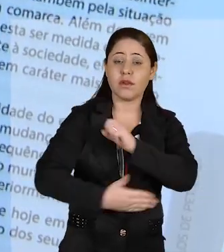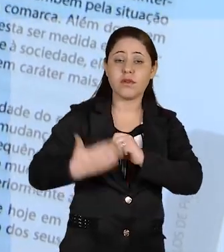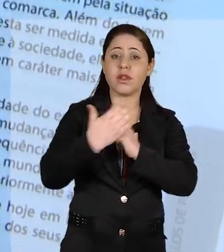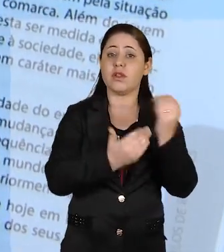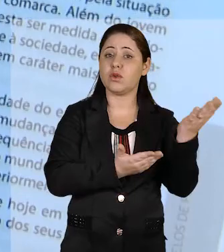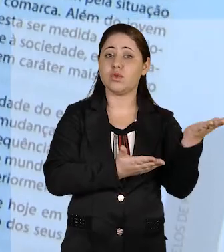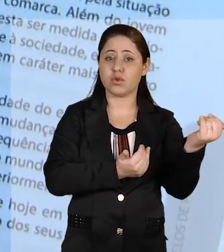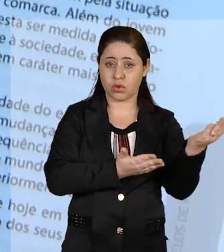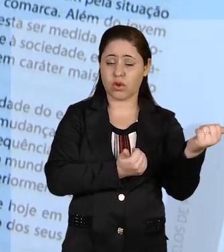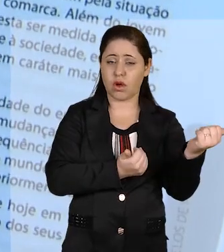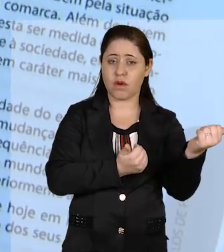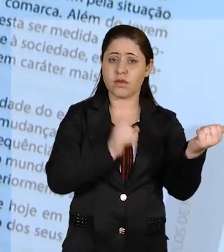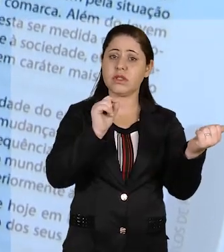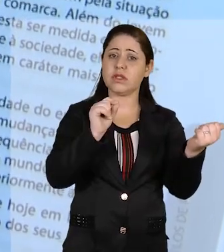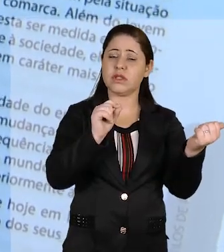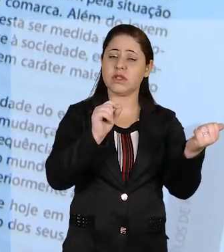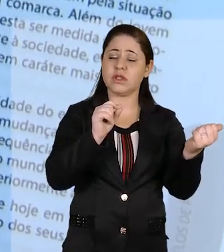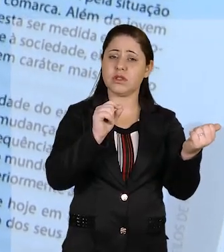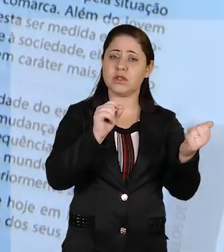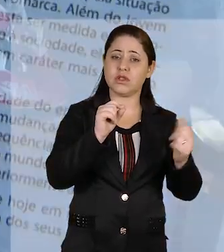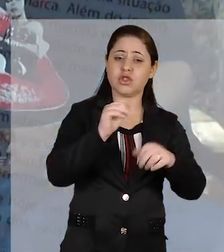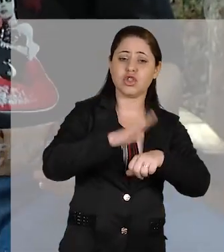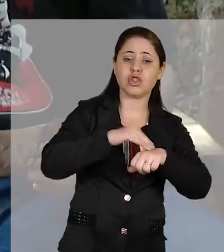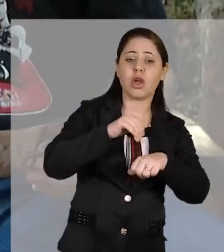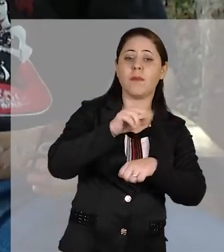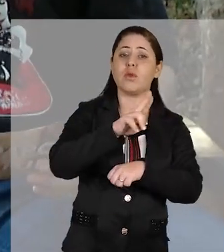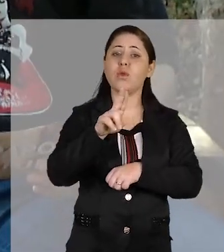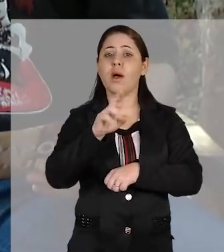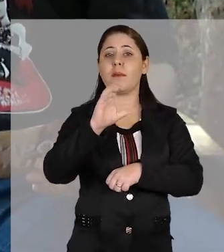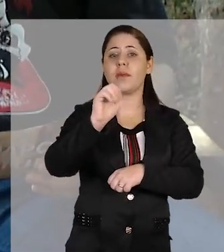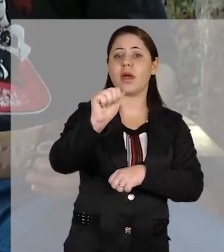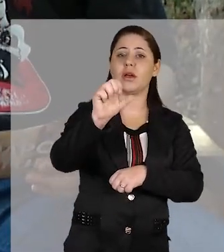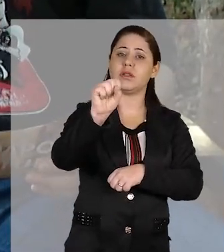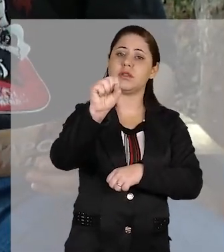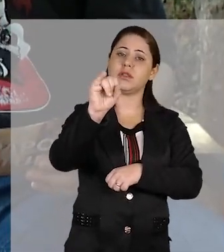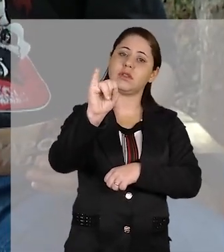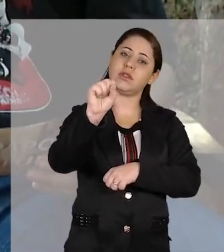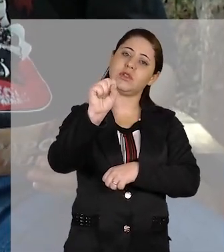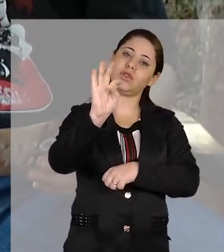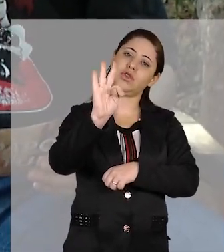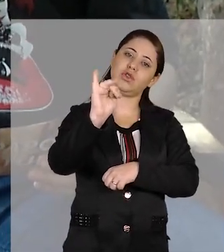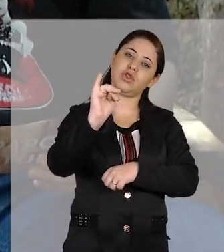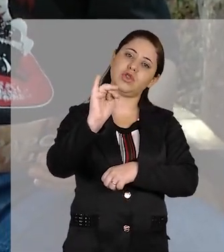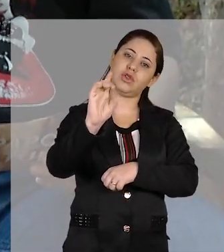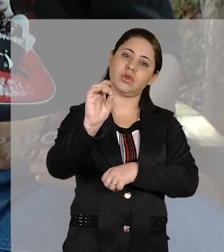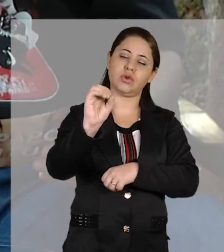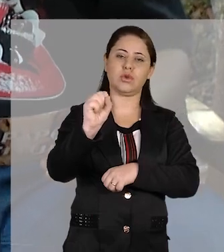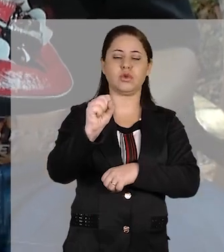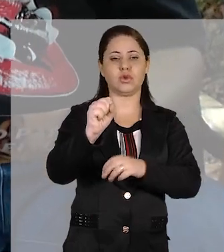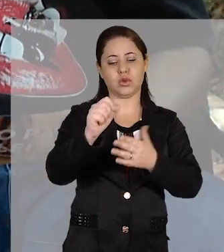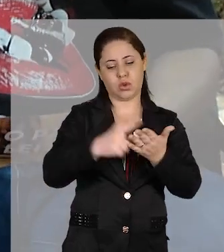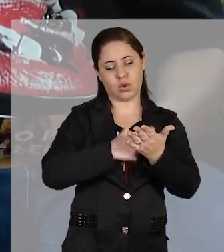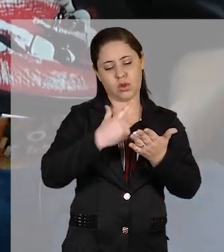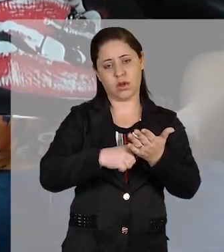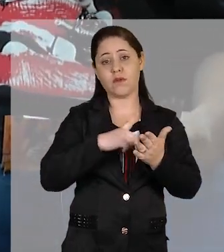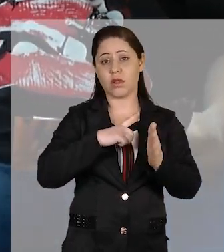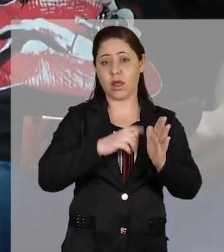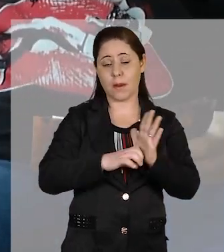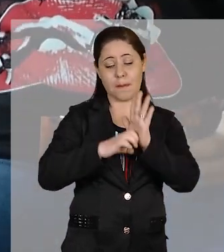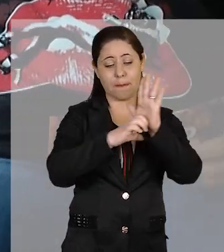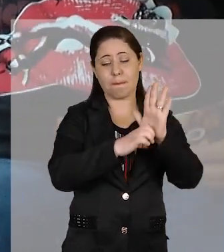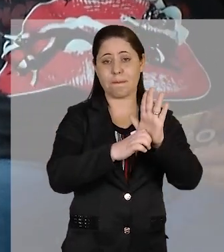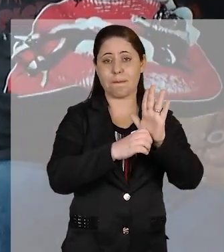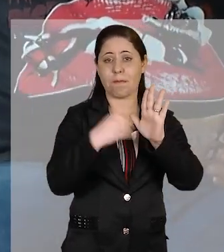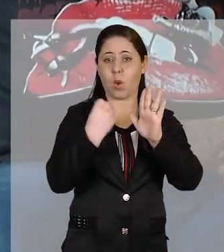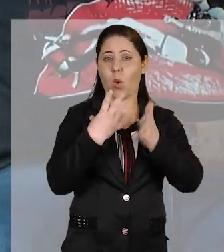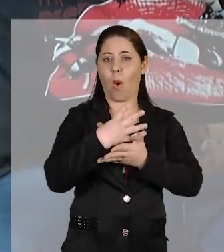defendendo esses adolescentes, né, que a gente chamava de assistidos, né? E nesse livro eu trago também os